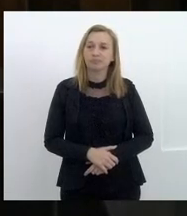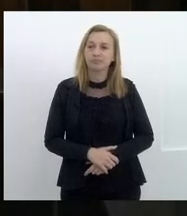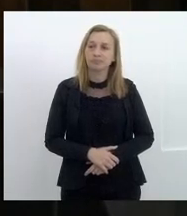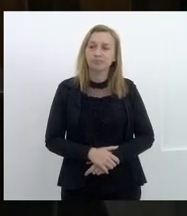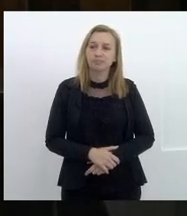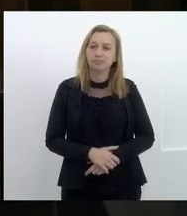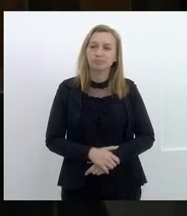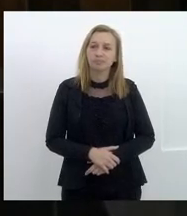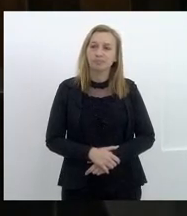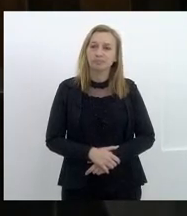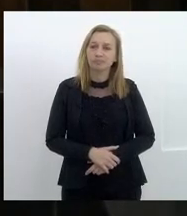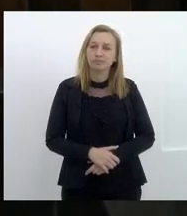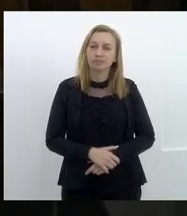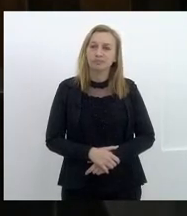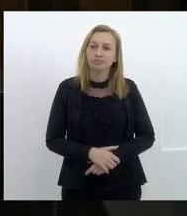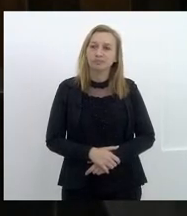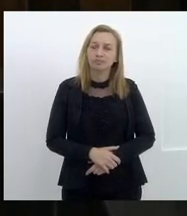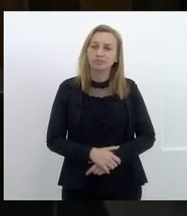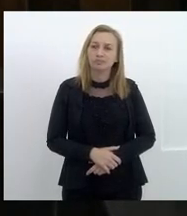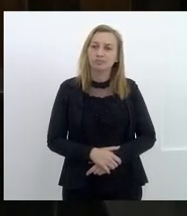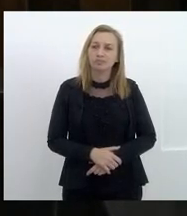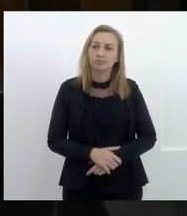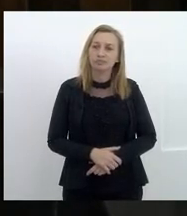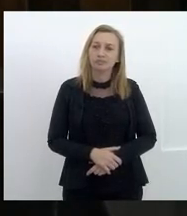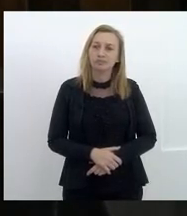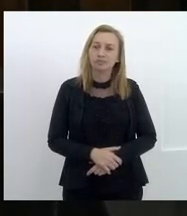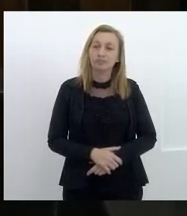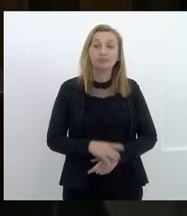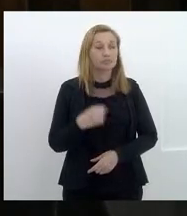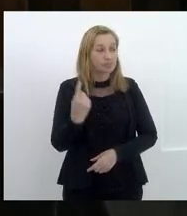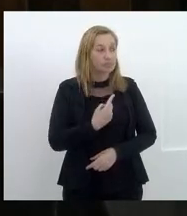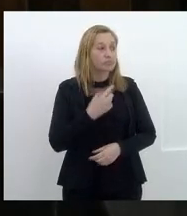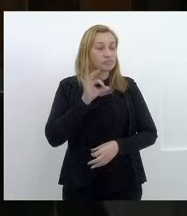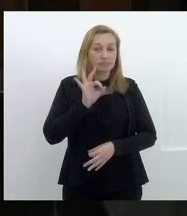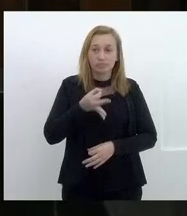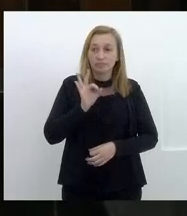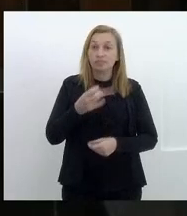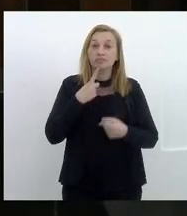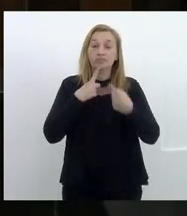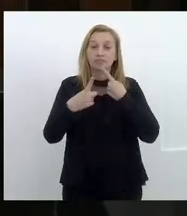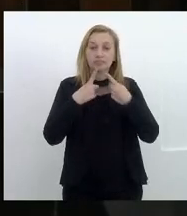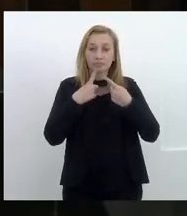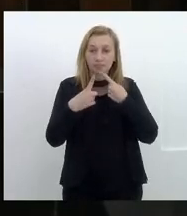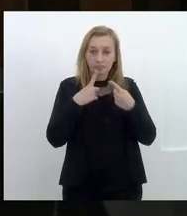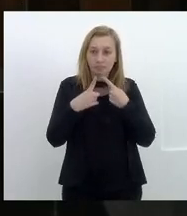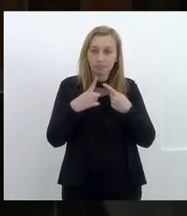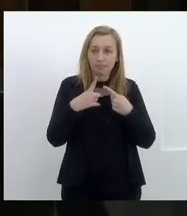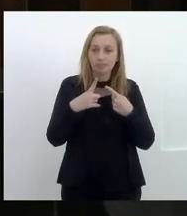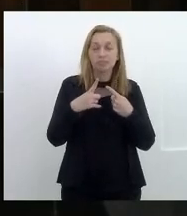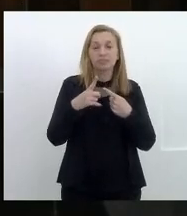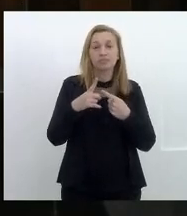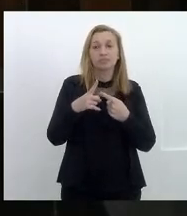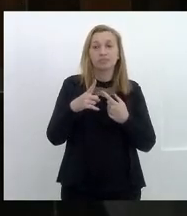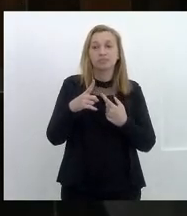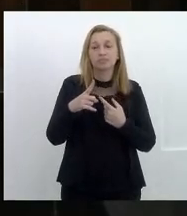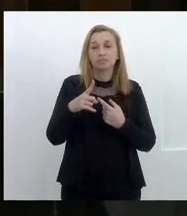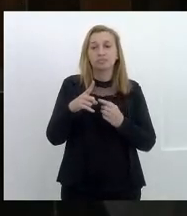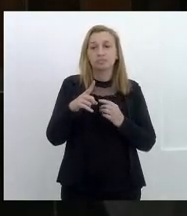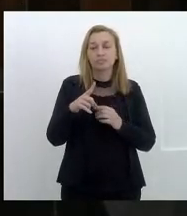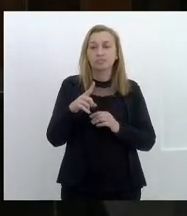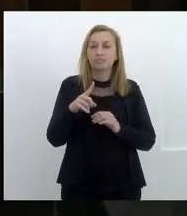o que nós estejamos de fato é de discutindo um regime que se possa chamar